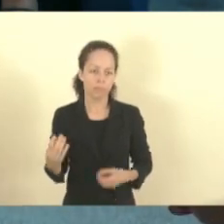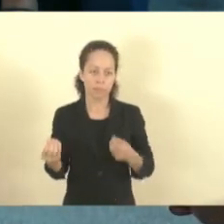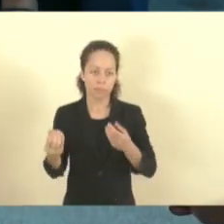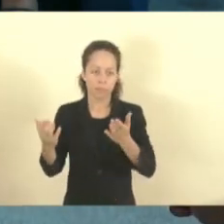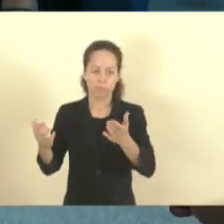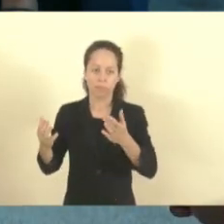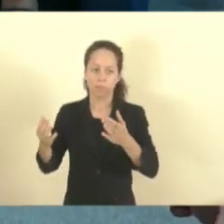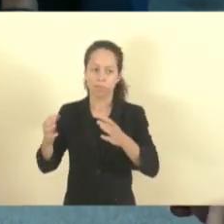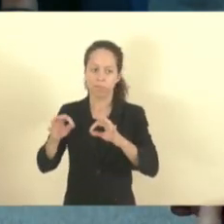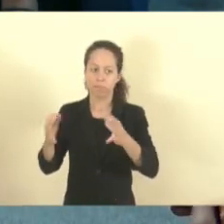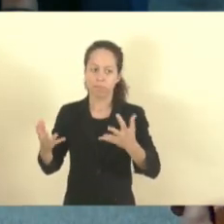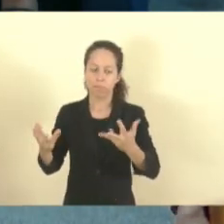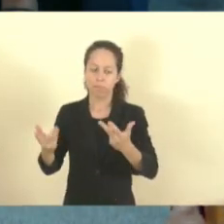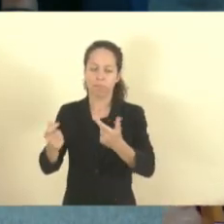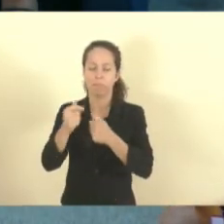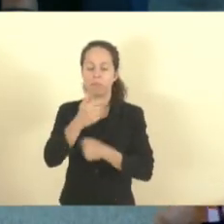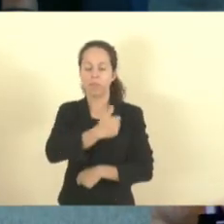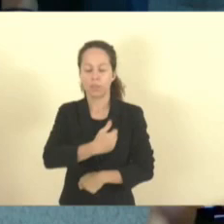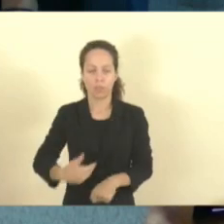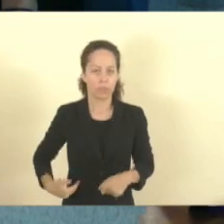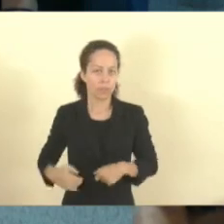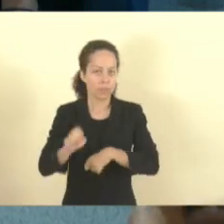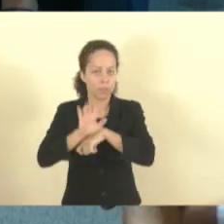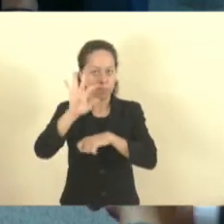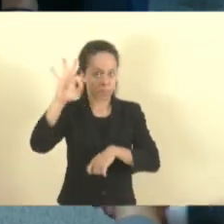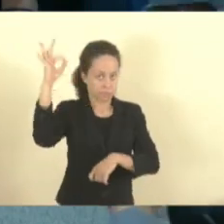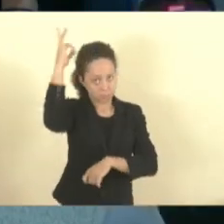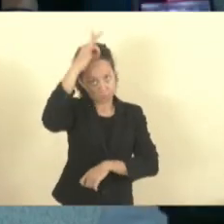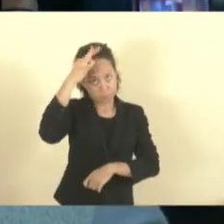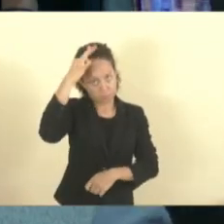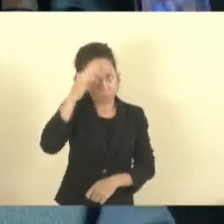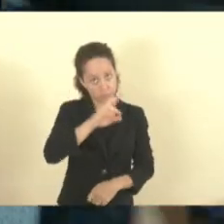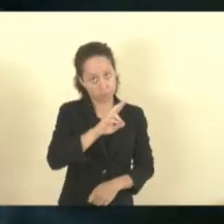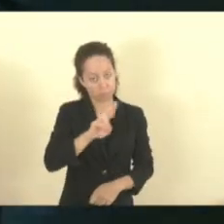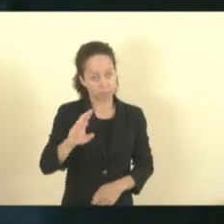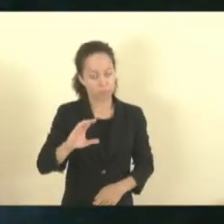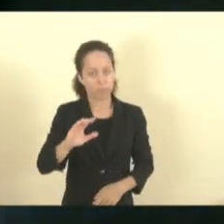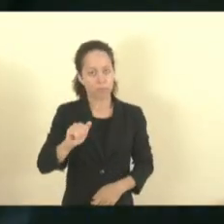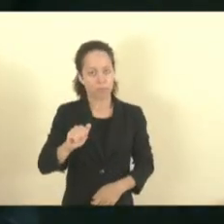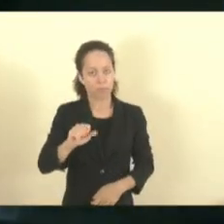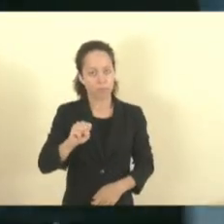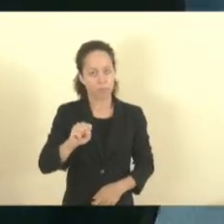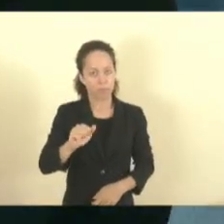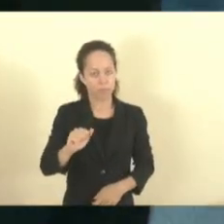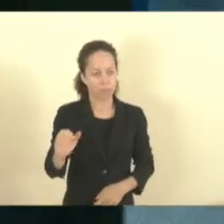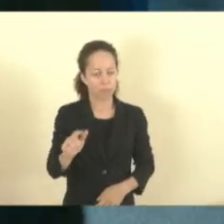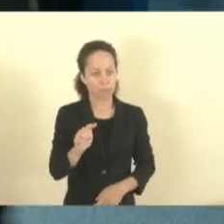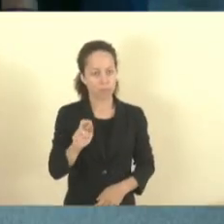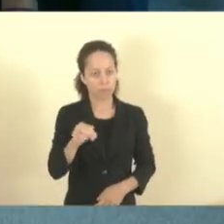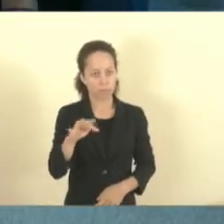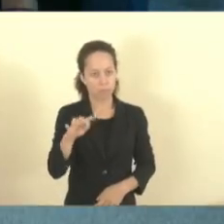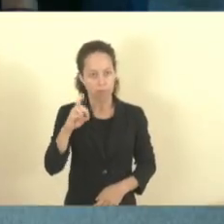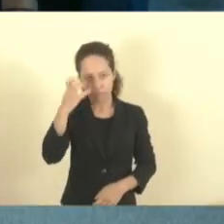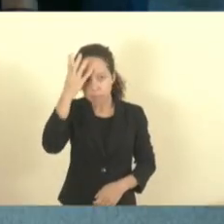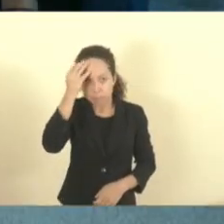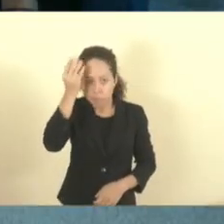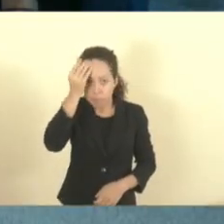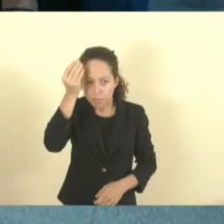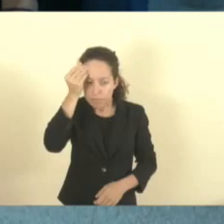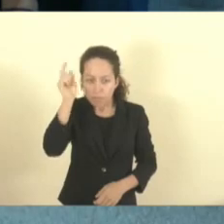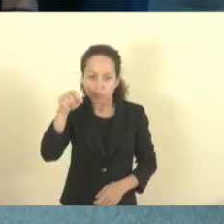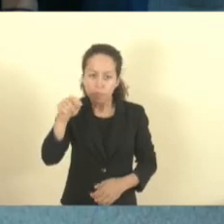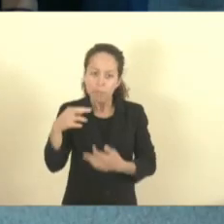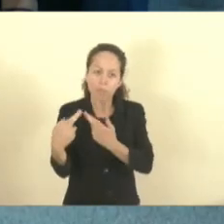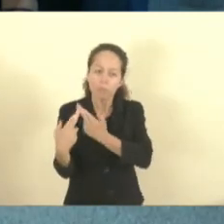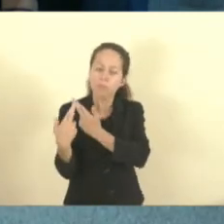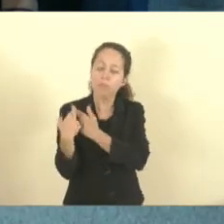do estado, José Renato Casagrande, que altera a lei 7.000 de dezembro de 2001, que é a nossa lei do